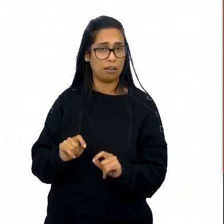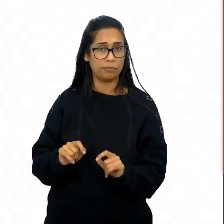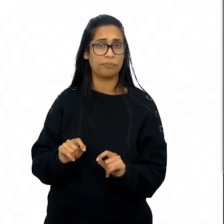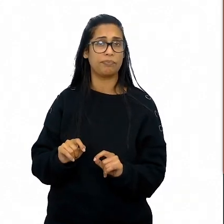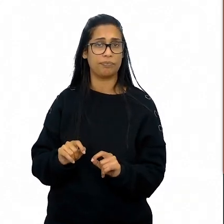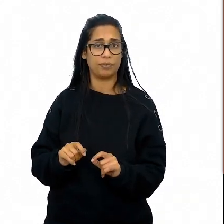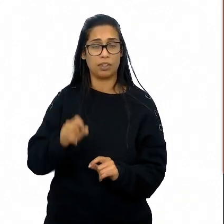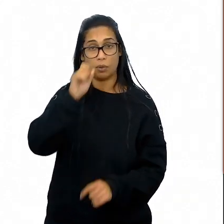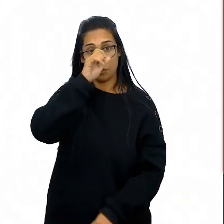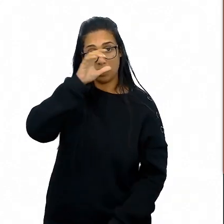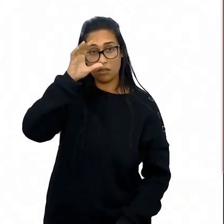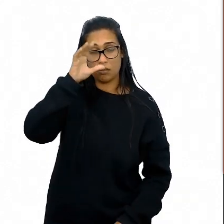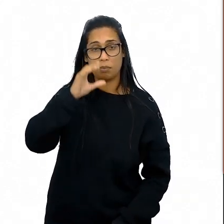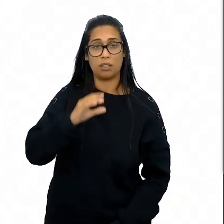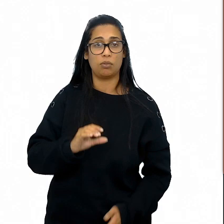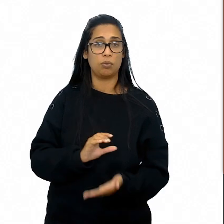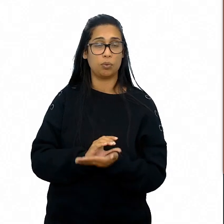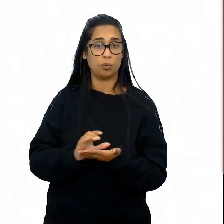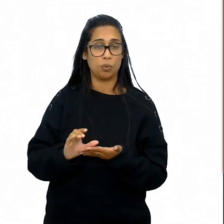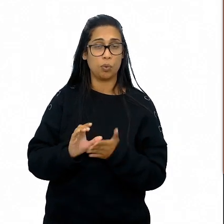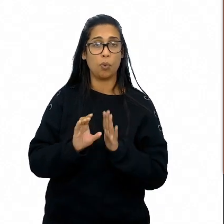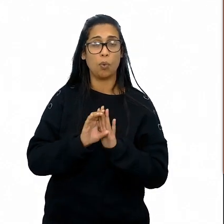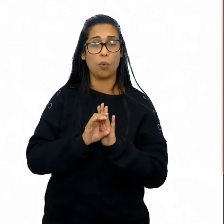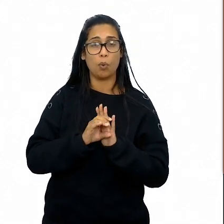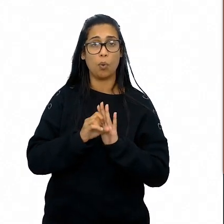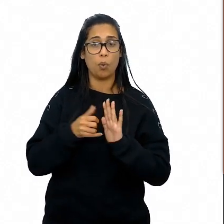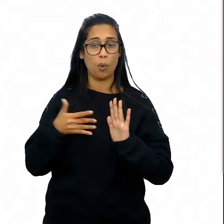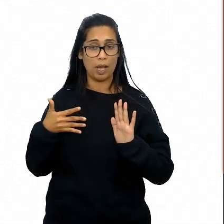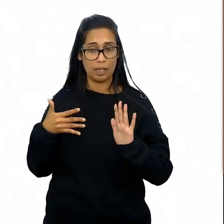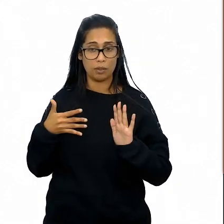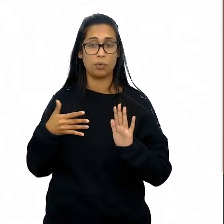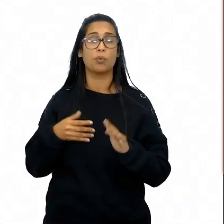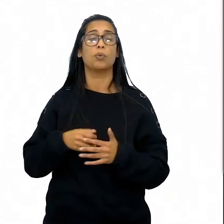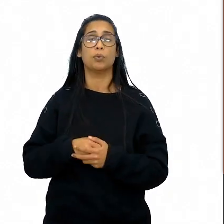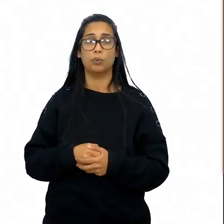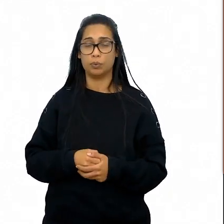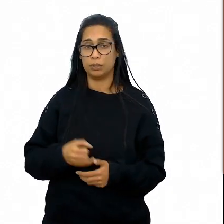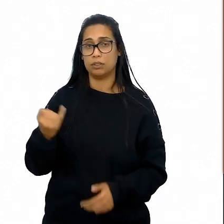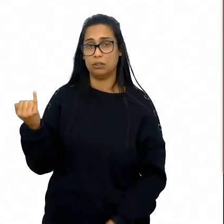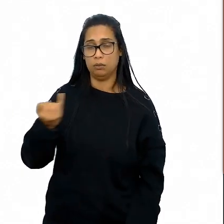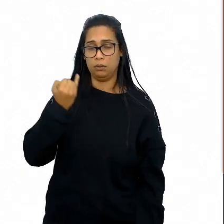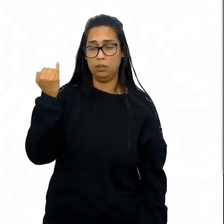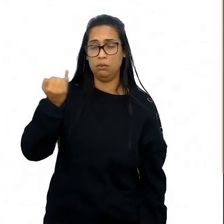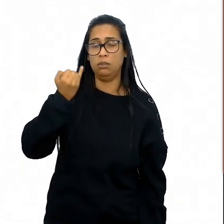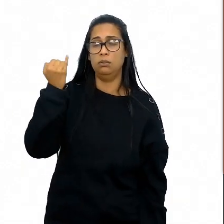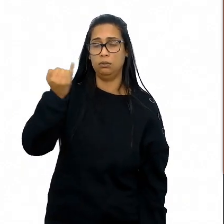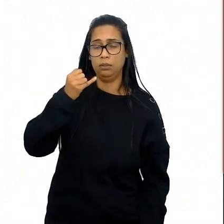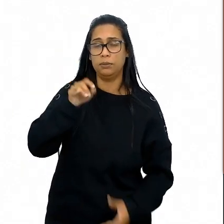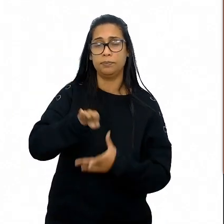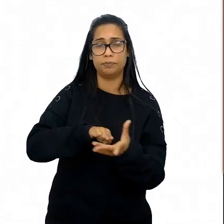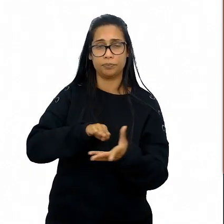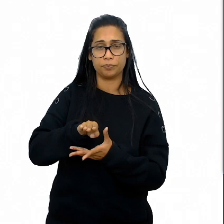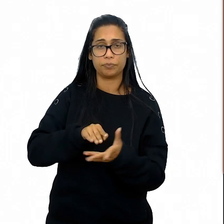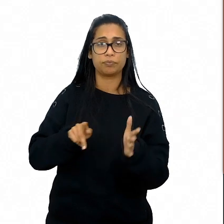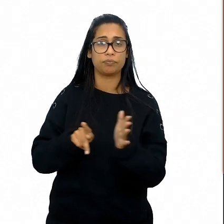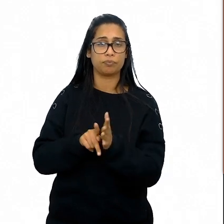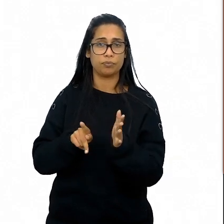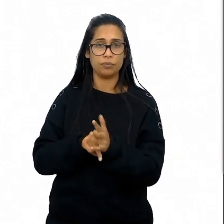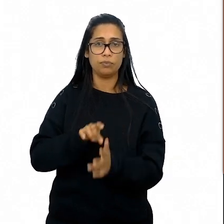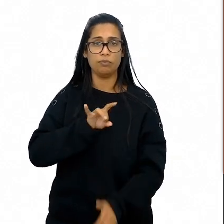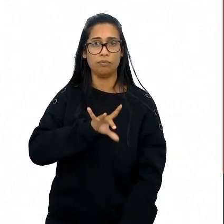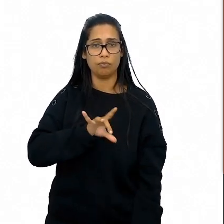currículo é entendido como os princípios princípios das diretrizes curriculares orientações